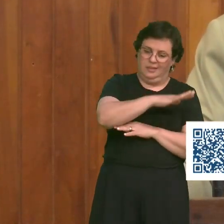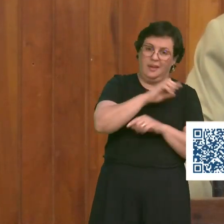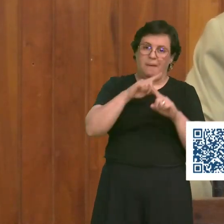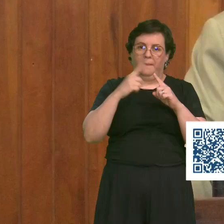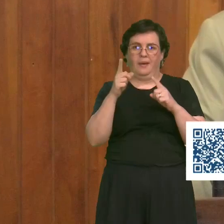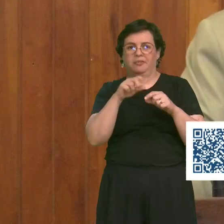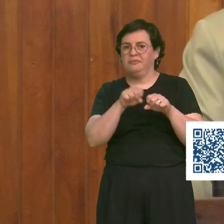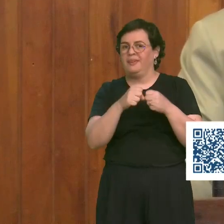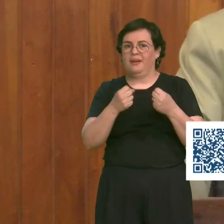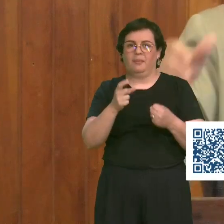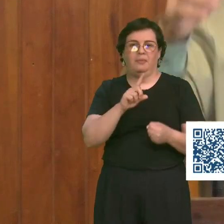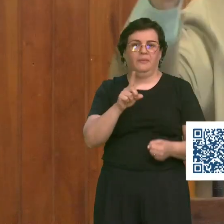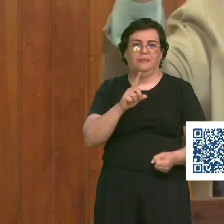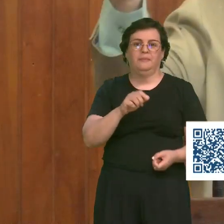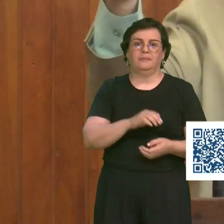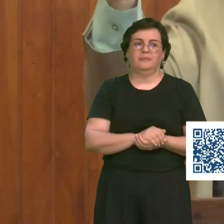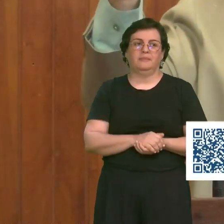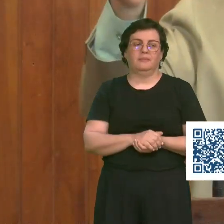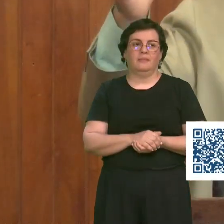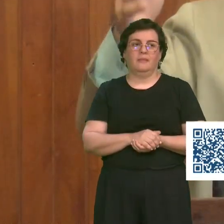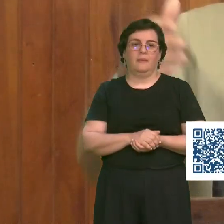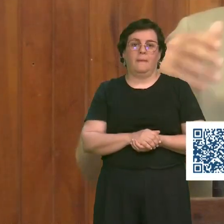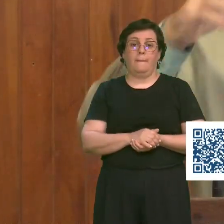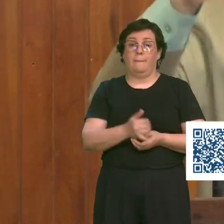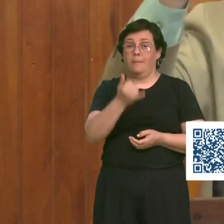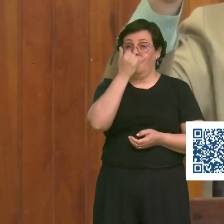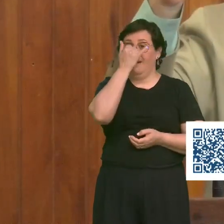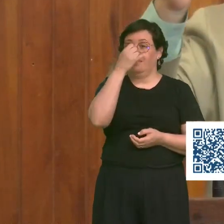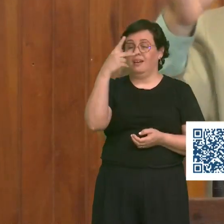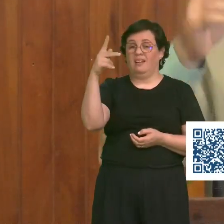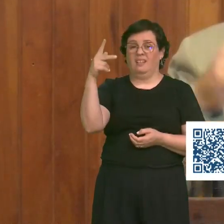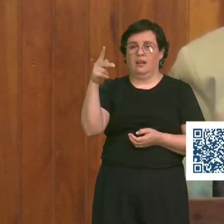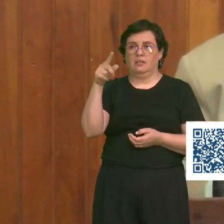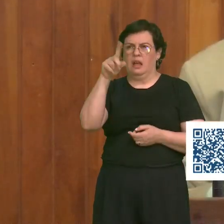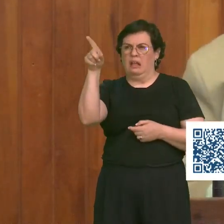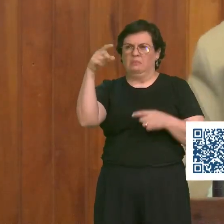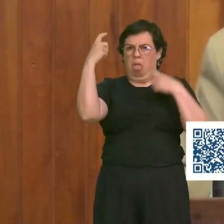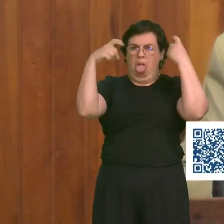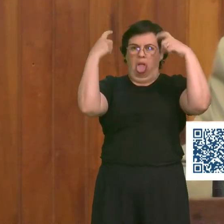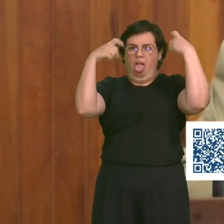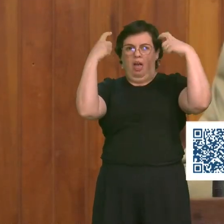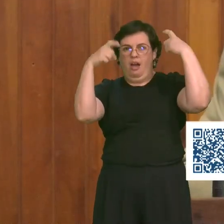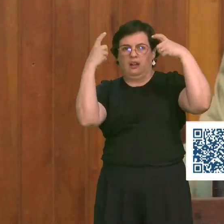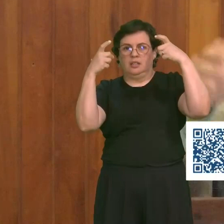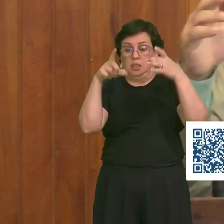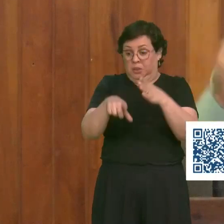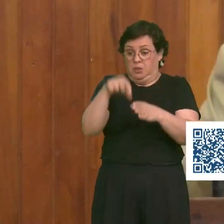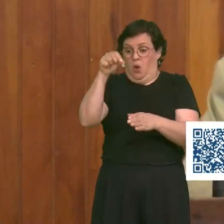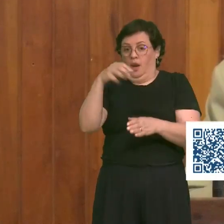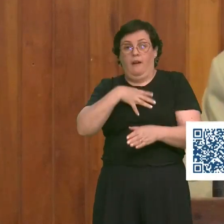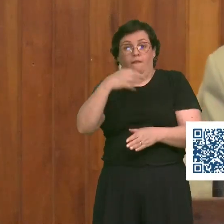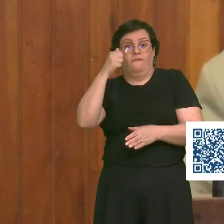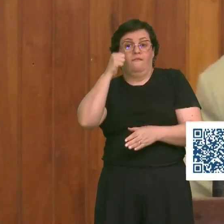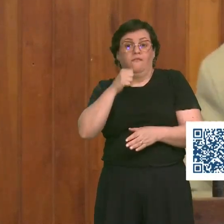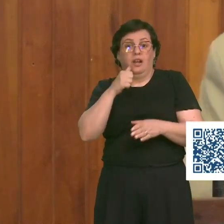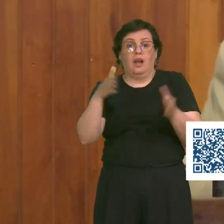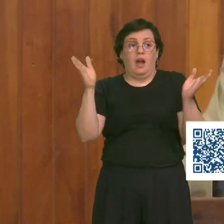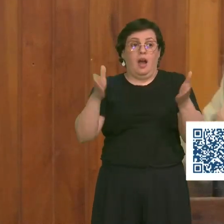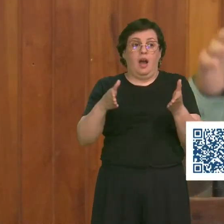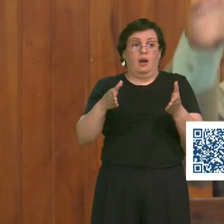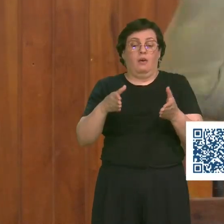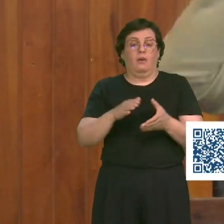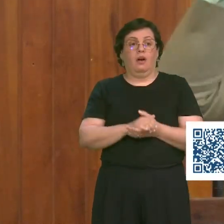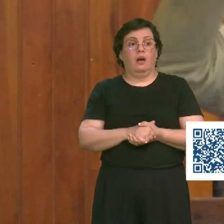e também para azar deles Eles estão desesperados né ele já filha agora vamos reeleger